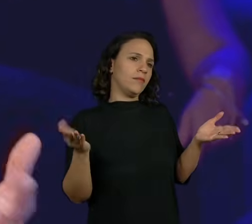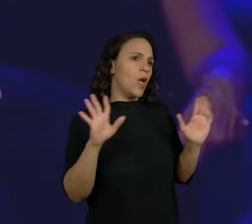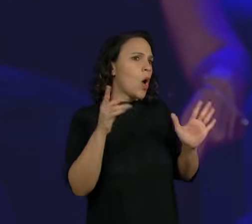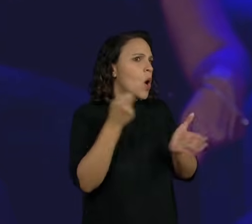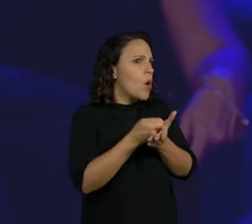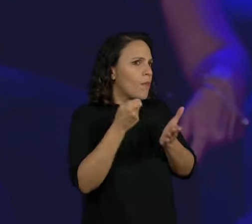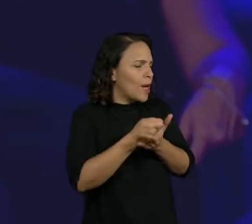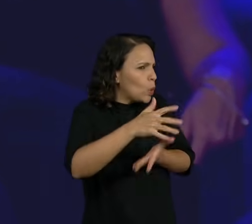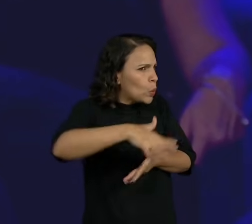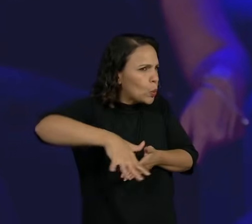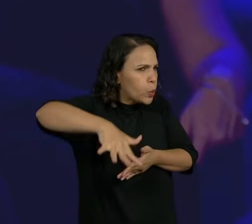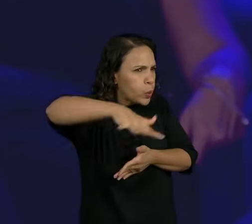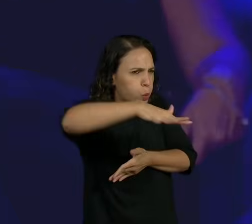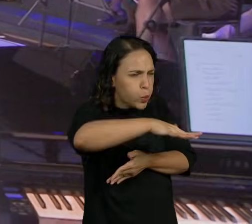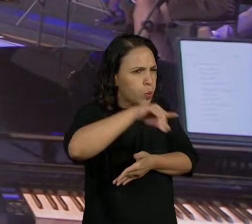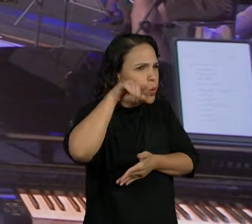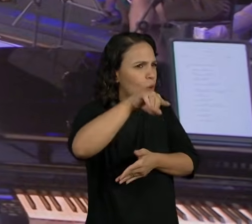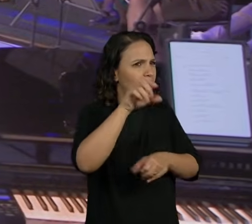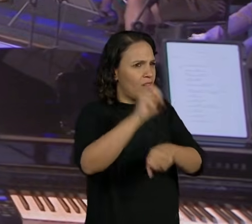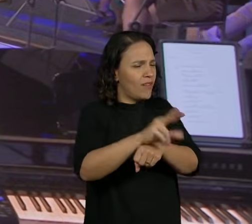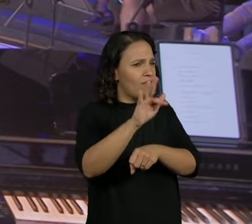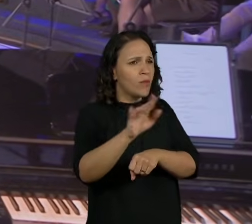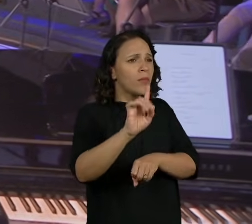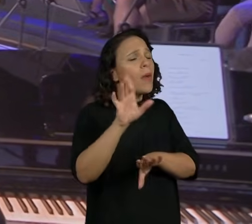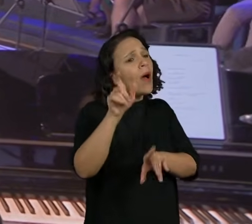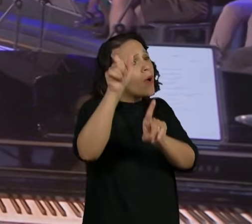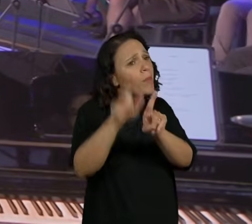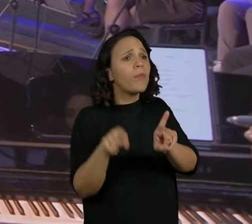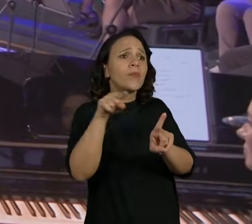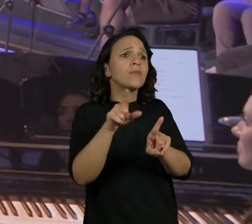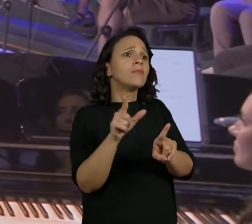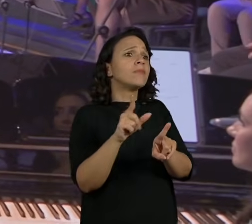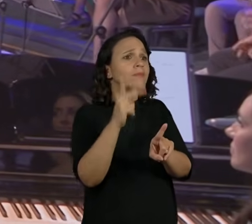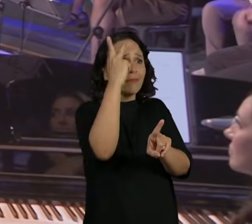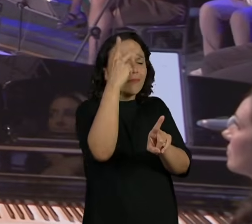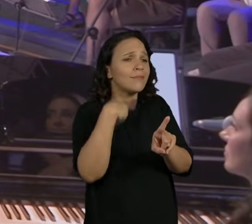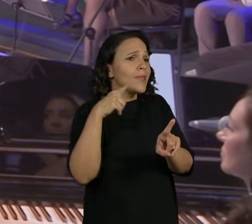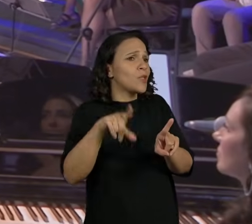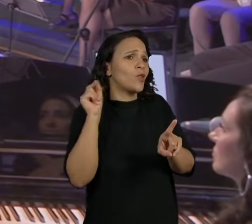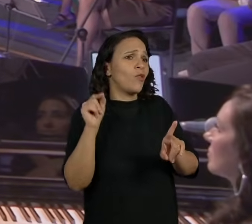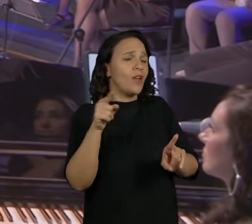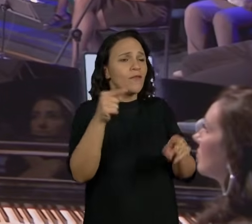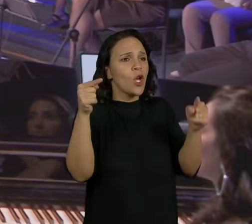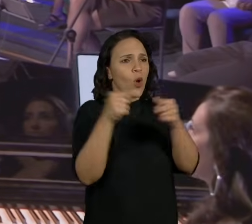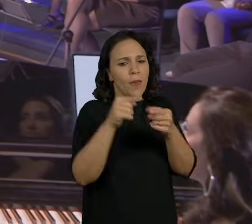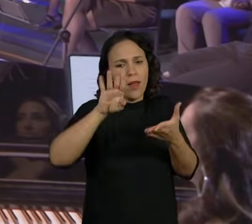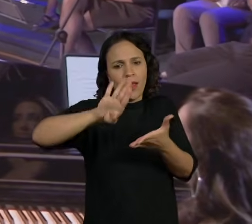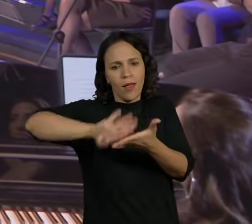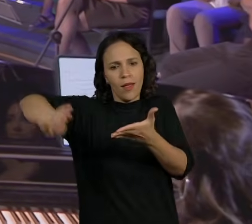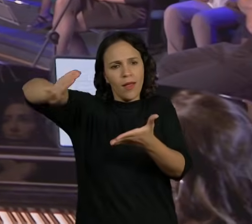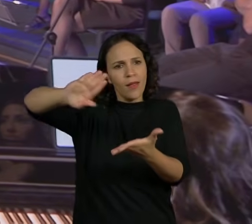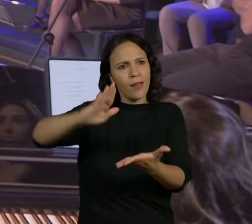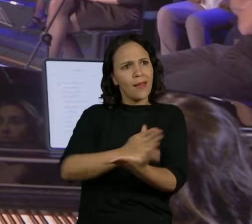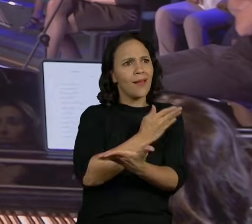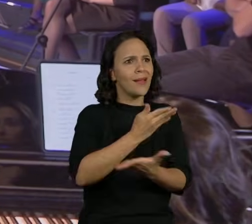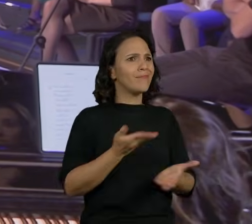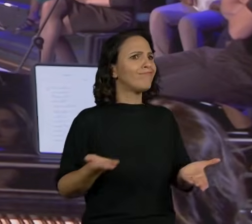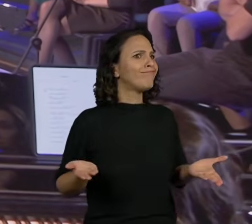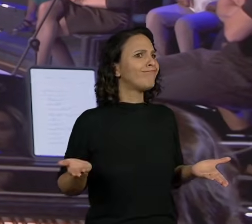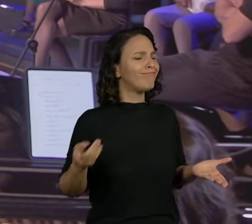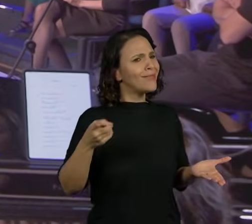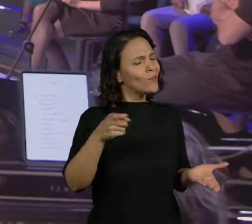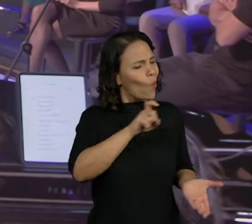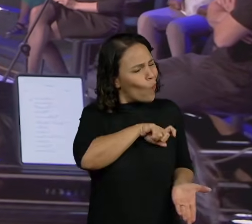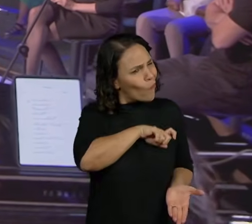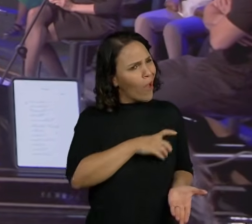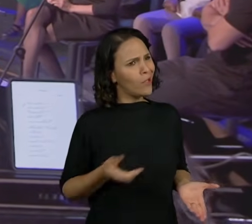universidade, mas é uma escolha da pessoa. Claro. Não é alguém que vai impor, né, se você está nesse pedaço ou não, porque é exatamente a dimensão da